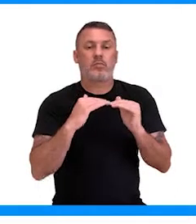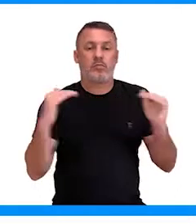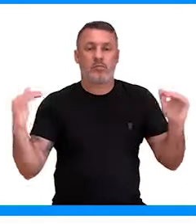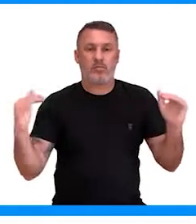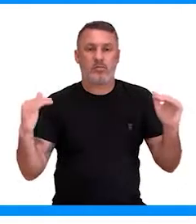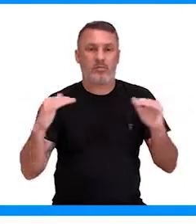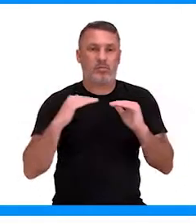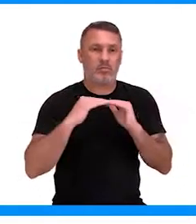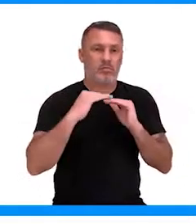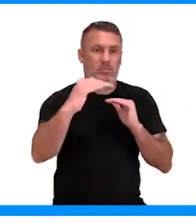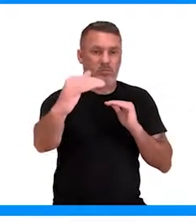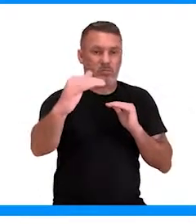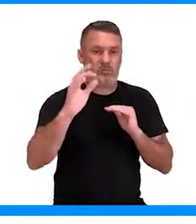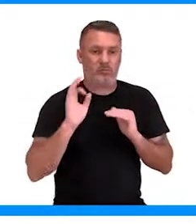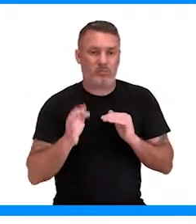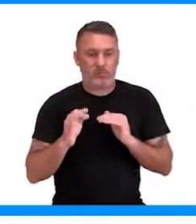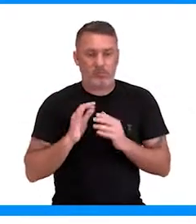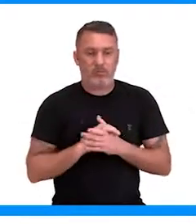horizontal.